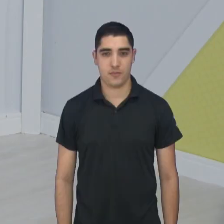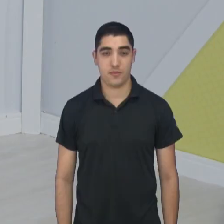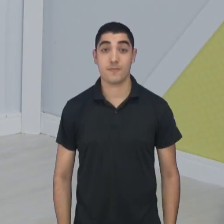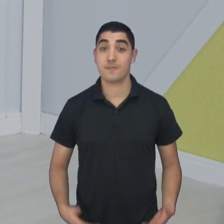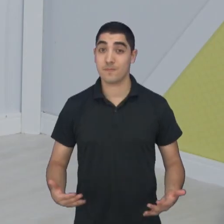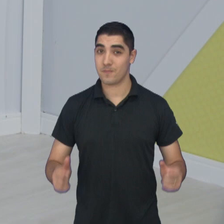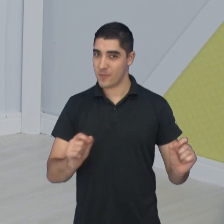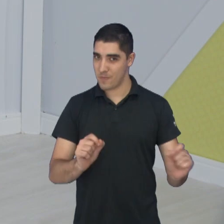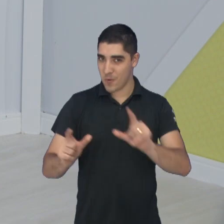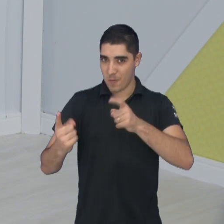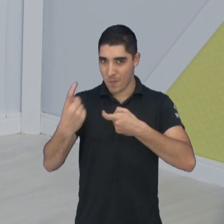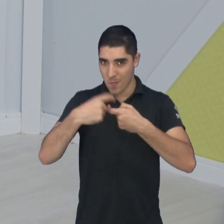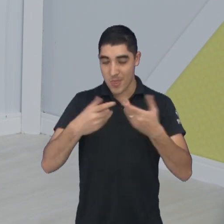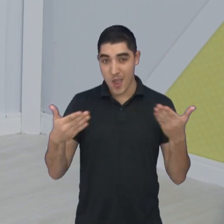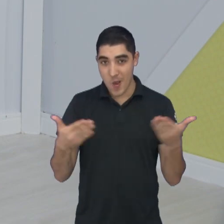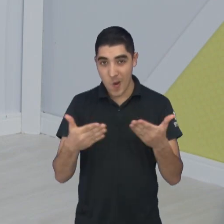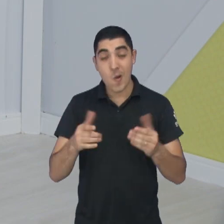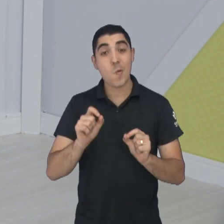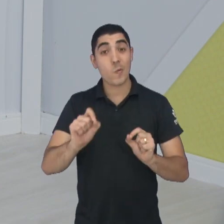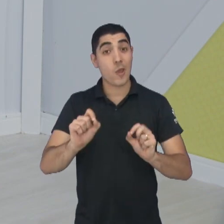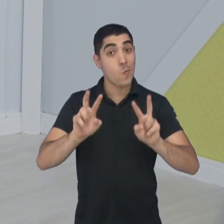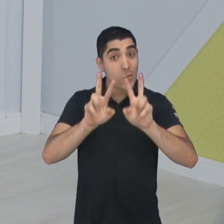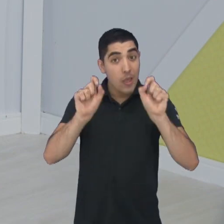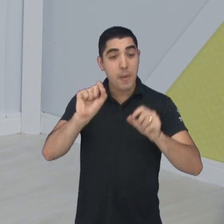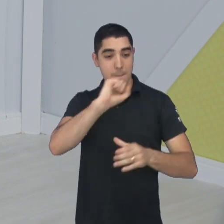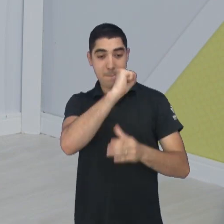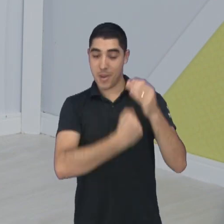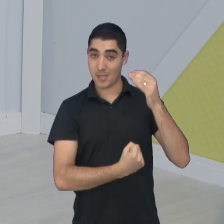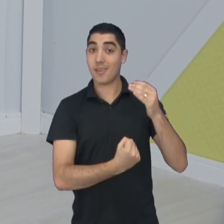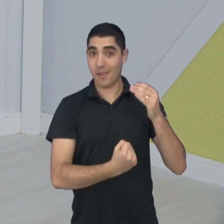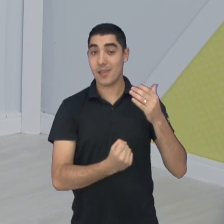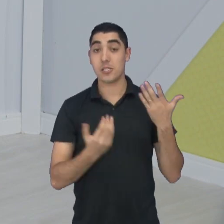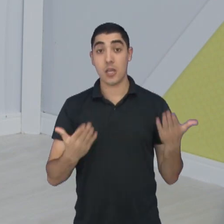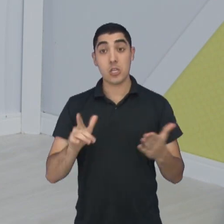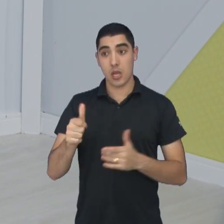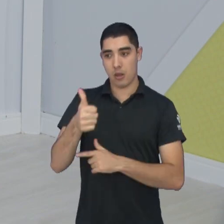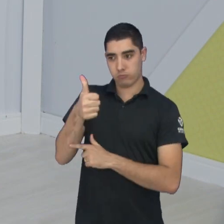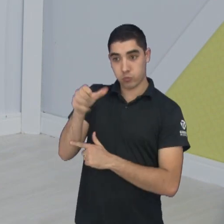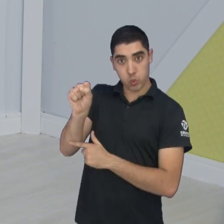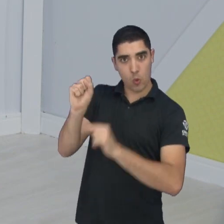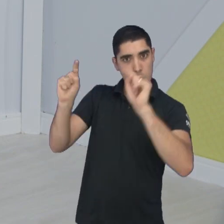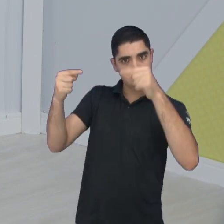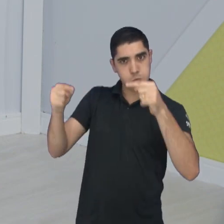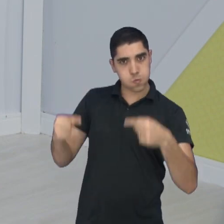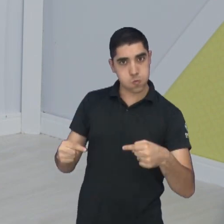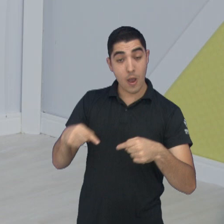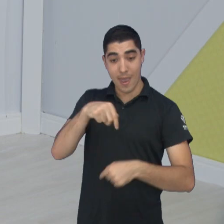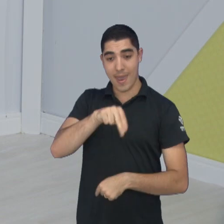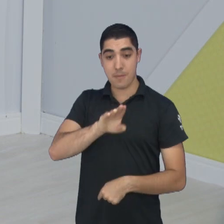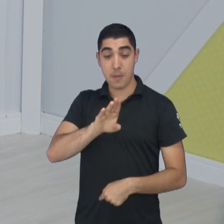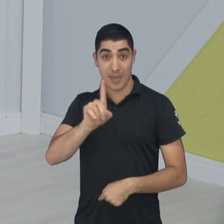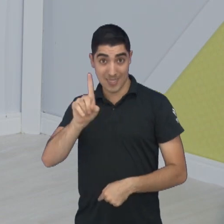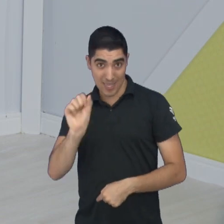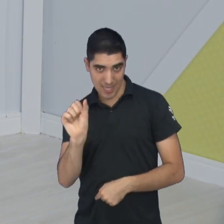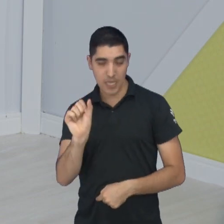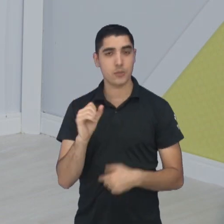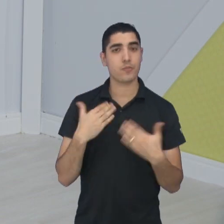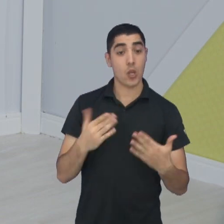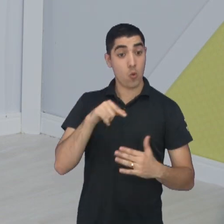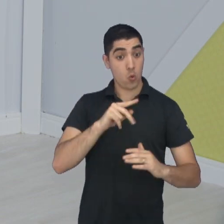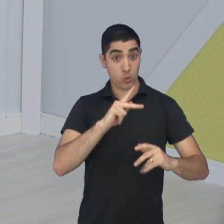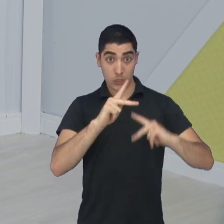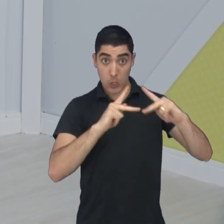Muito bem, estamos de volta com a Hora do Esporte, falando agora de basquete pela 18ª rodada do NBB 16. O São José